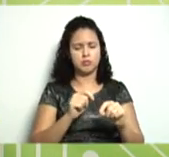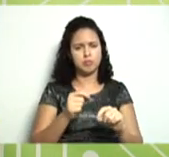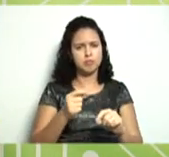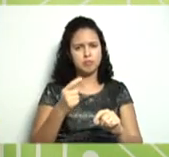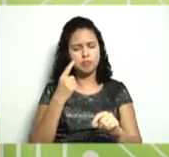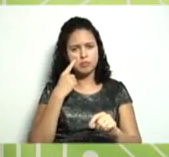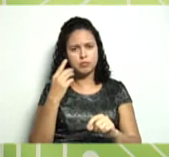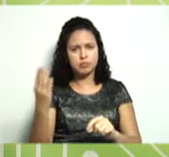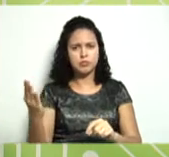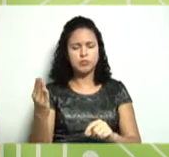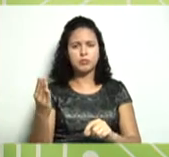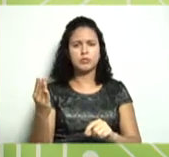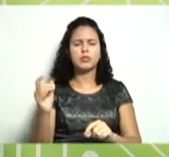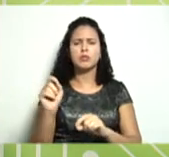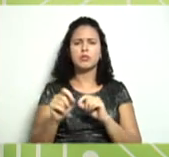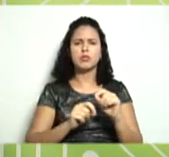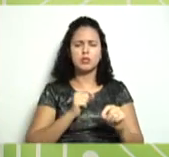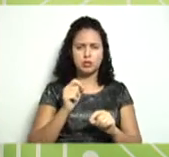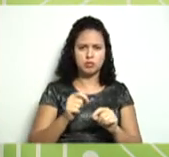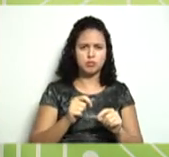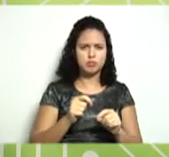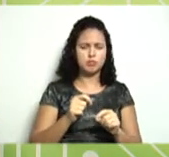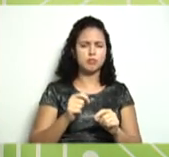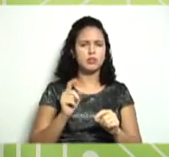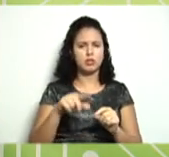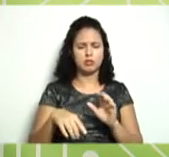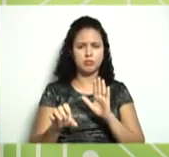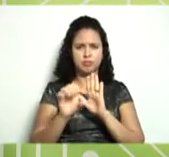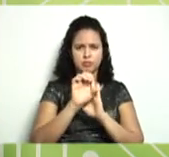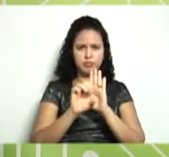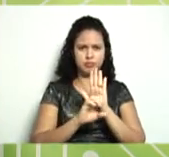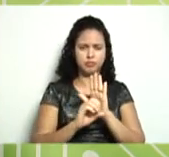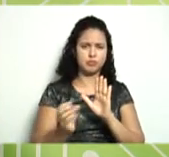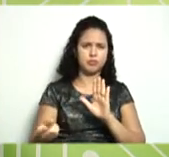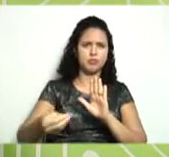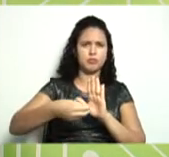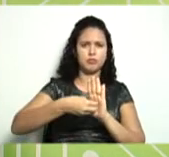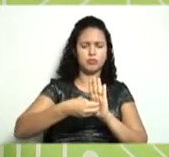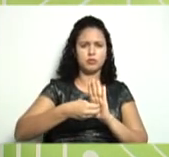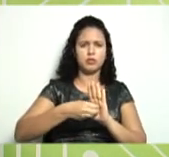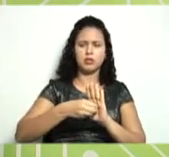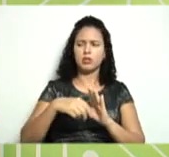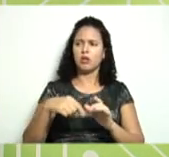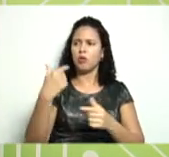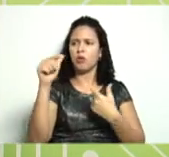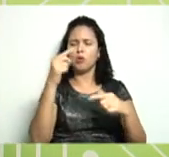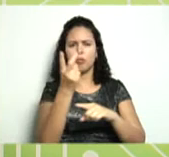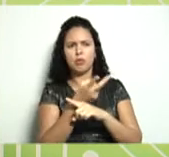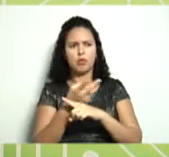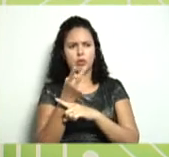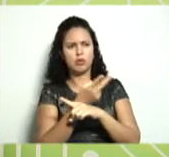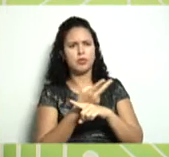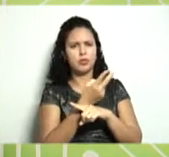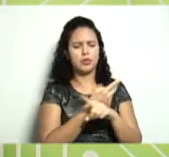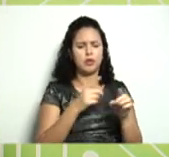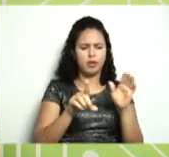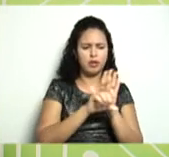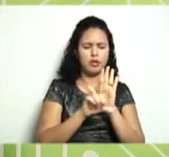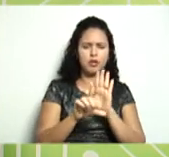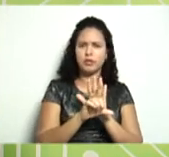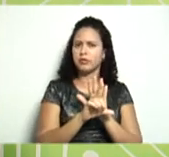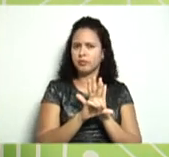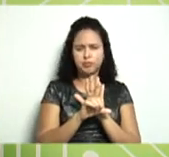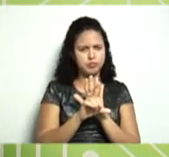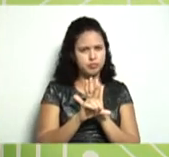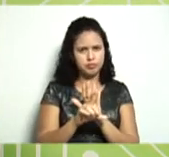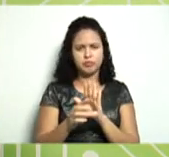vendo é o que vai estar dentro do estatuto. Você não precisa sair por aí conhecendo mil e uma outra lei, porque a gente viu